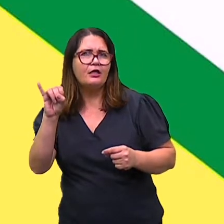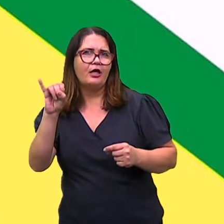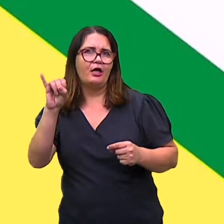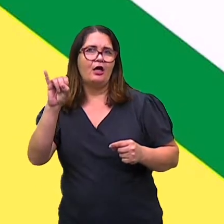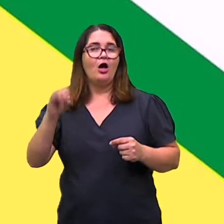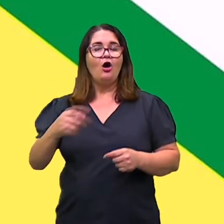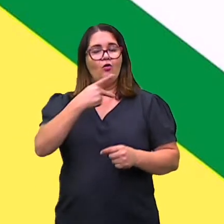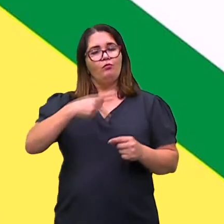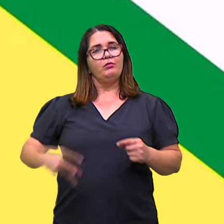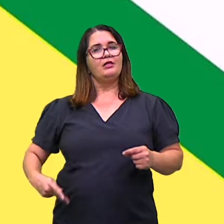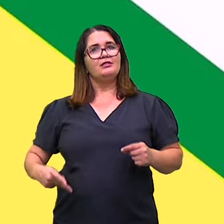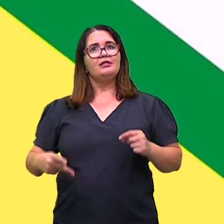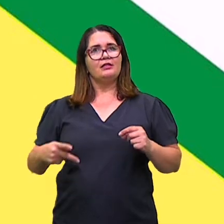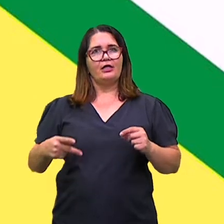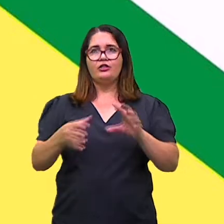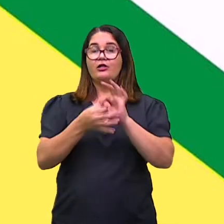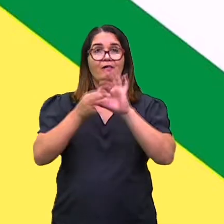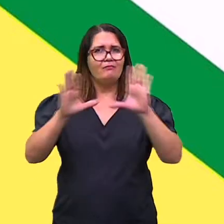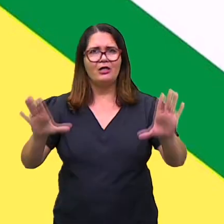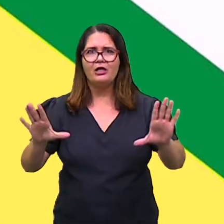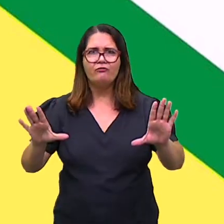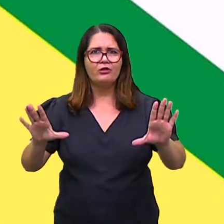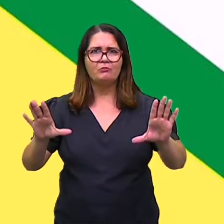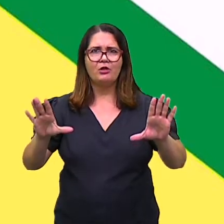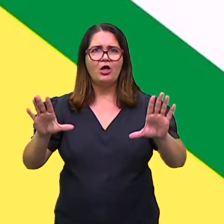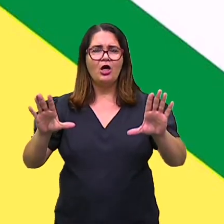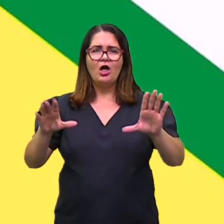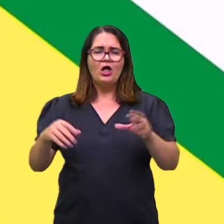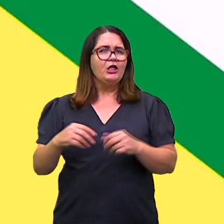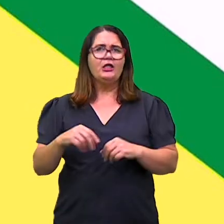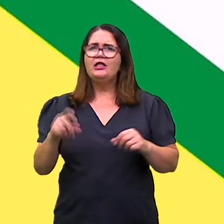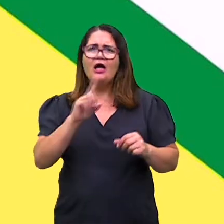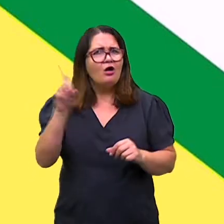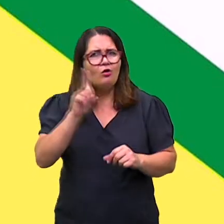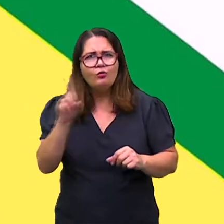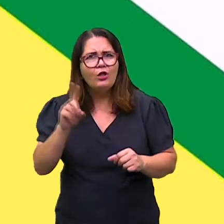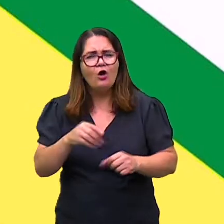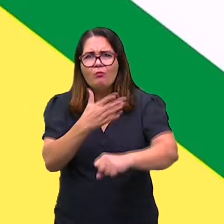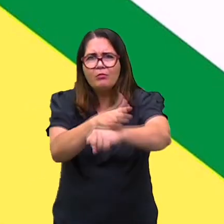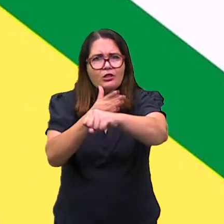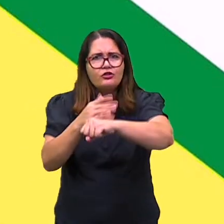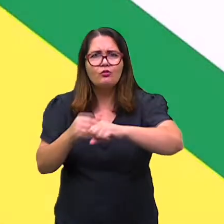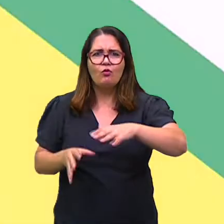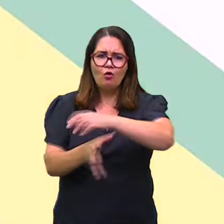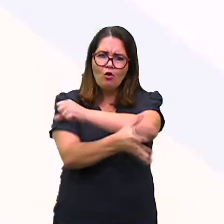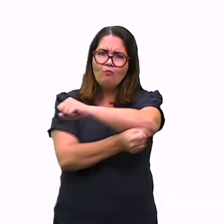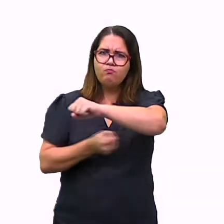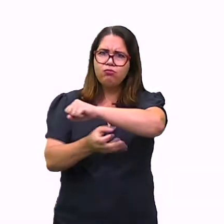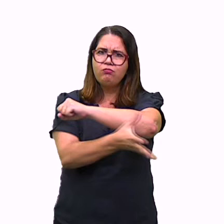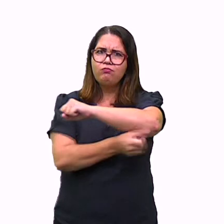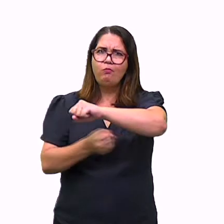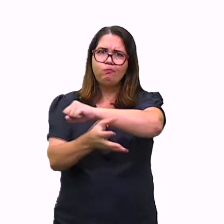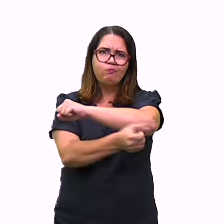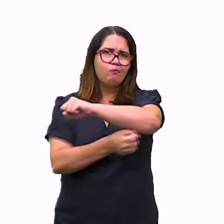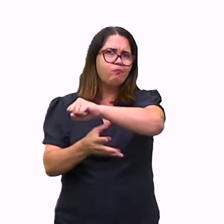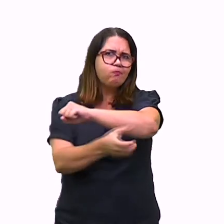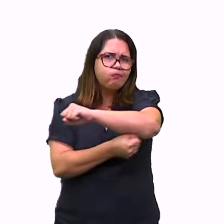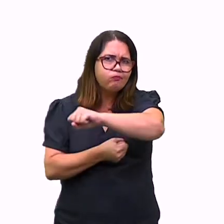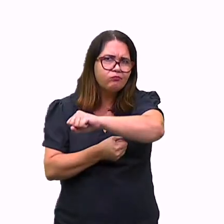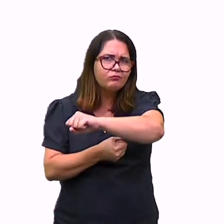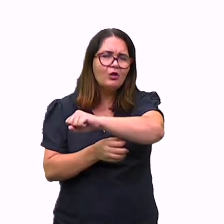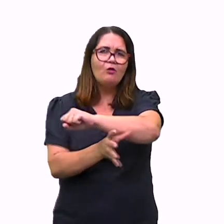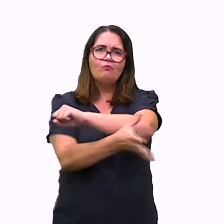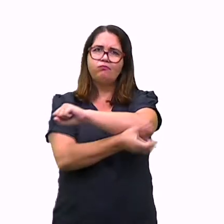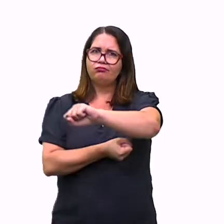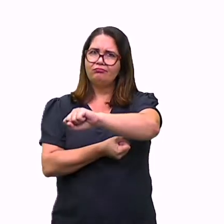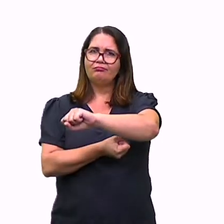automaticamente reassume o poder presidencial. O pedido de impeachment pode ser apresentado ao Congresso por